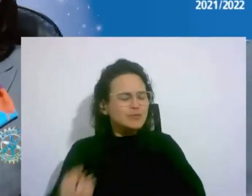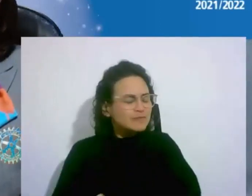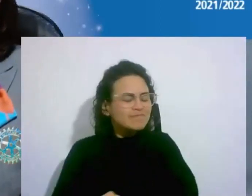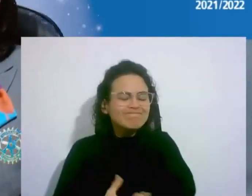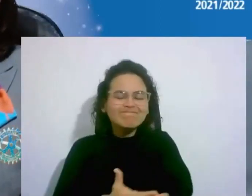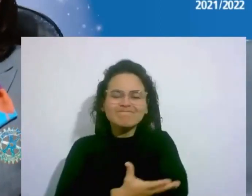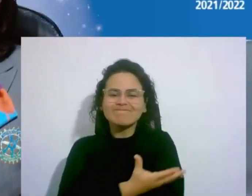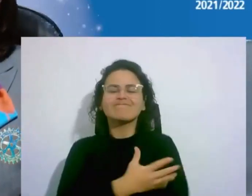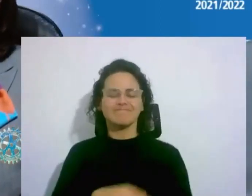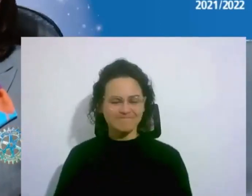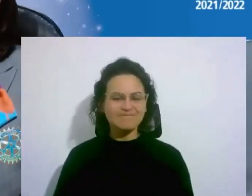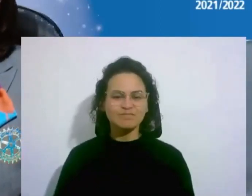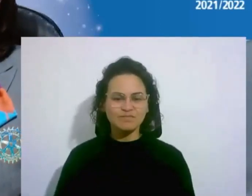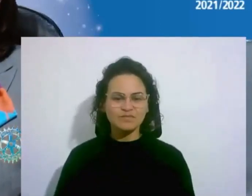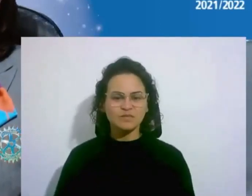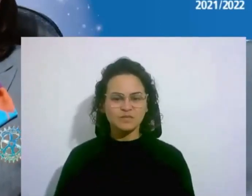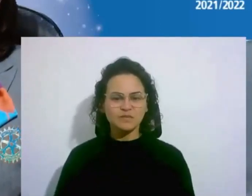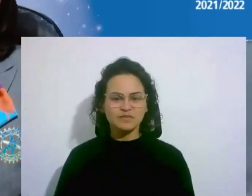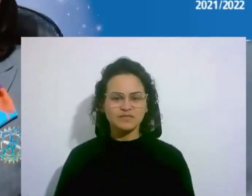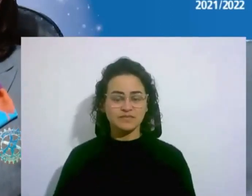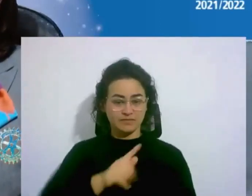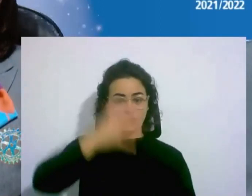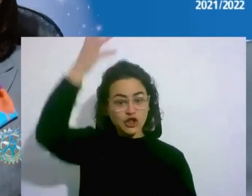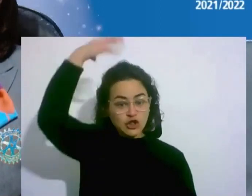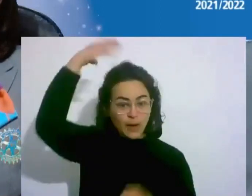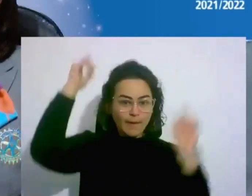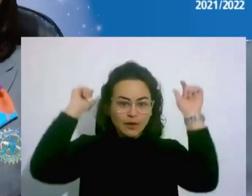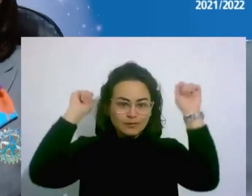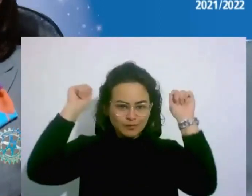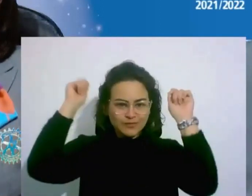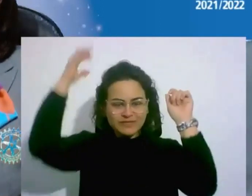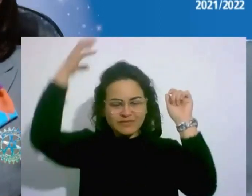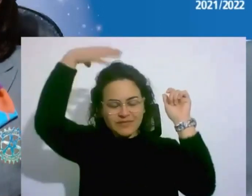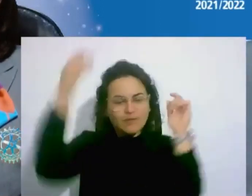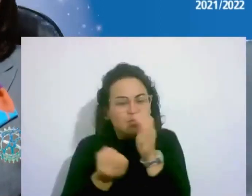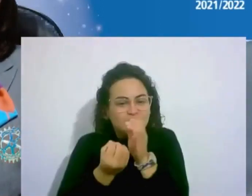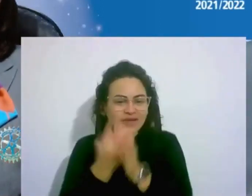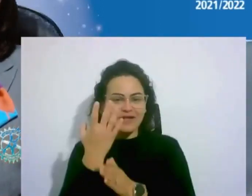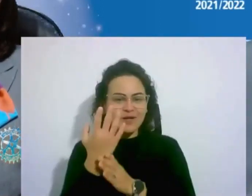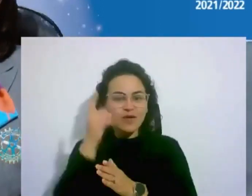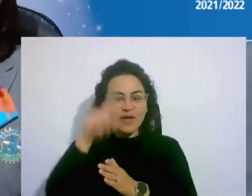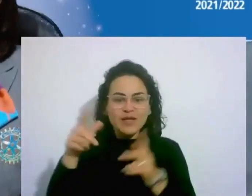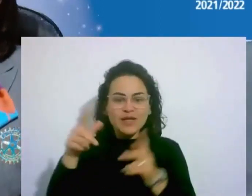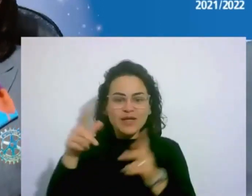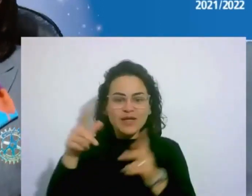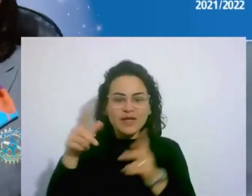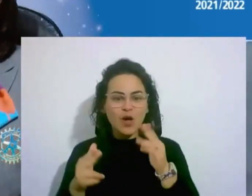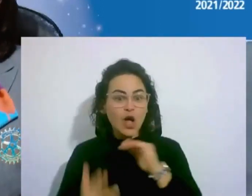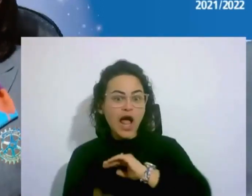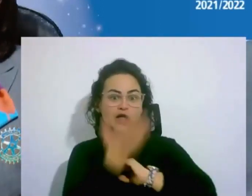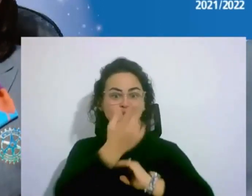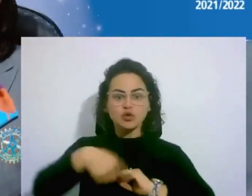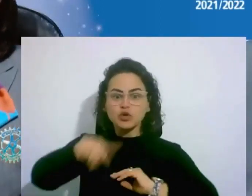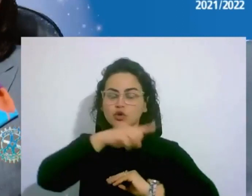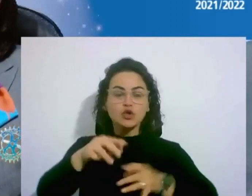se sensibiliza, porque esse chapéu nós criamos como uma âncora de energia positiva,